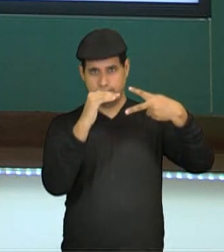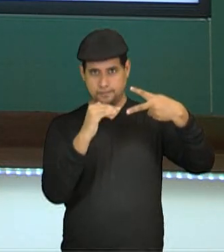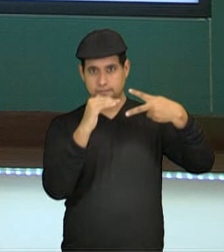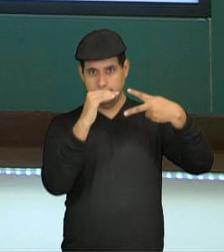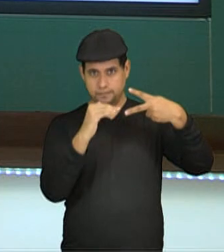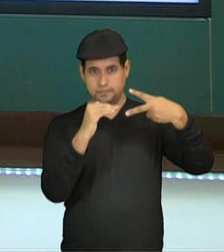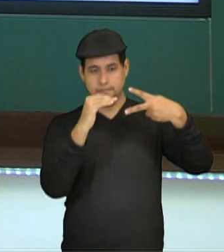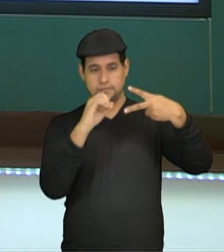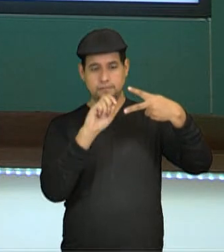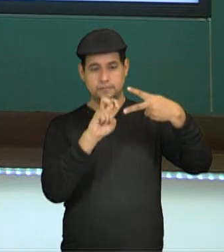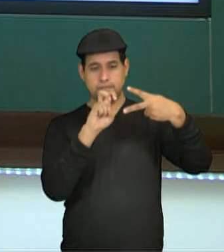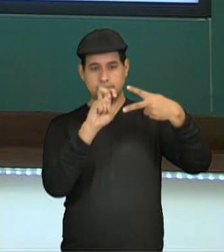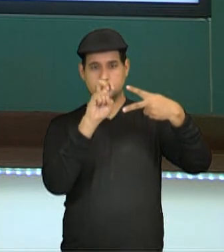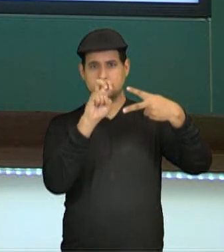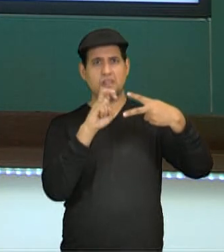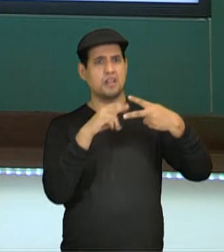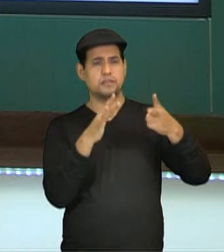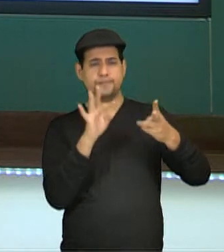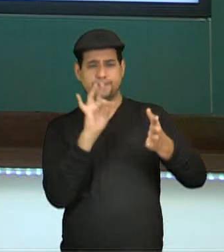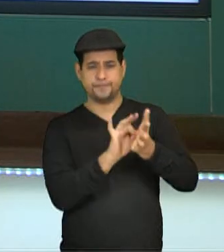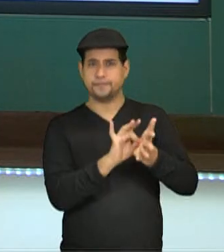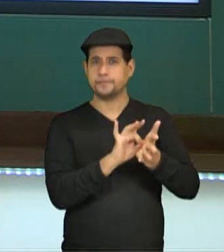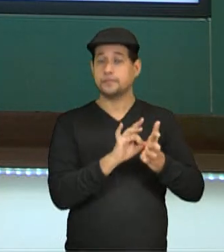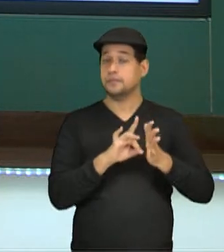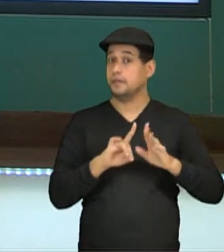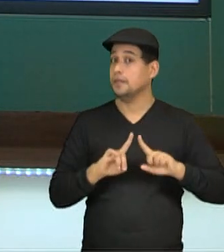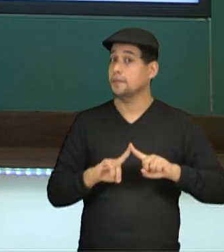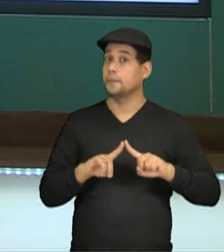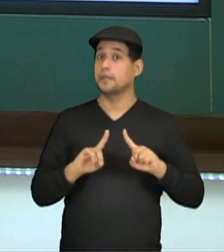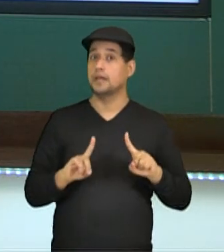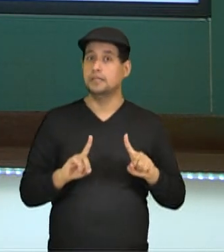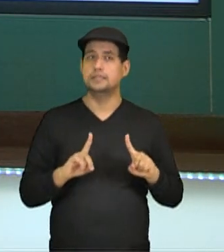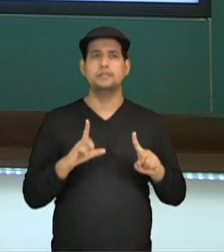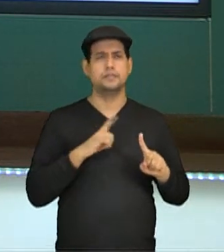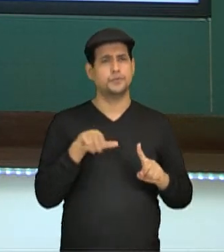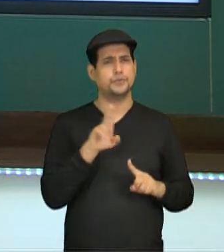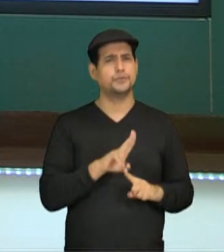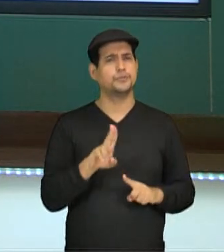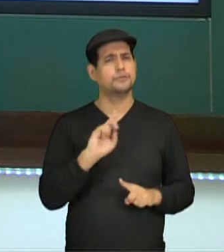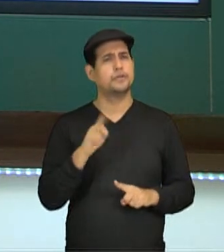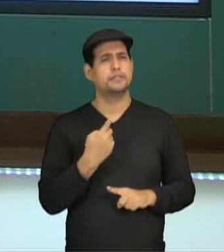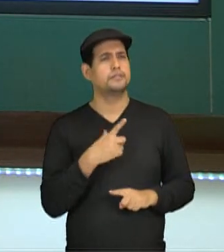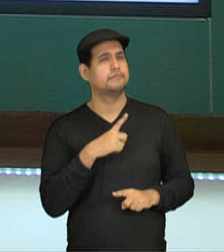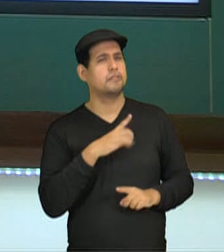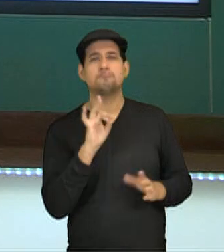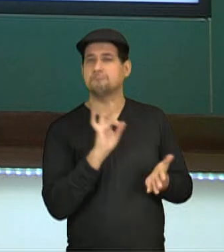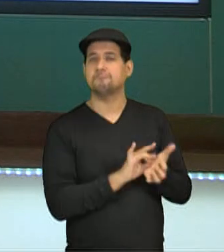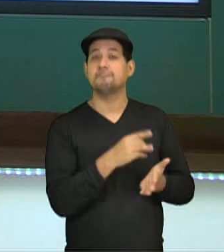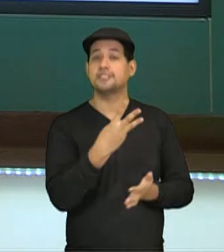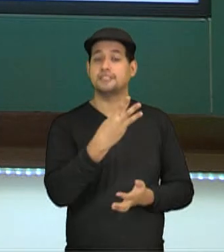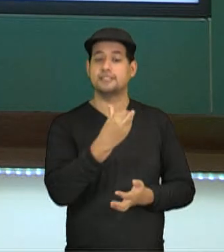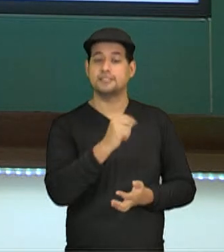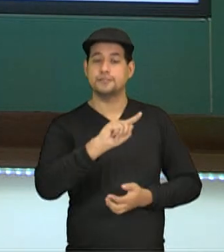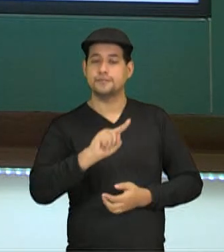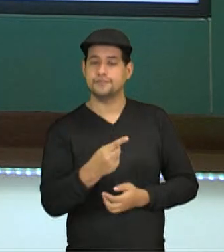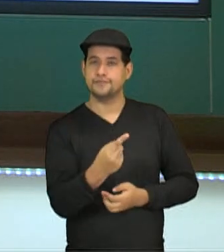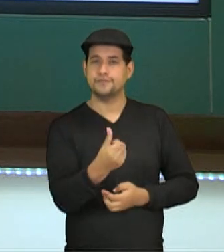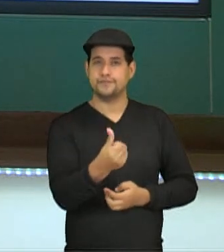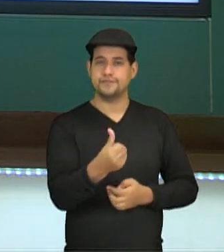5 e daí você não tem como precisar. Mas, como ele colocou, então nós temos